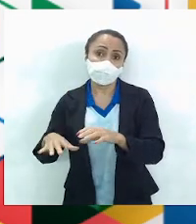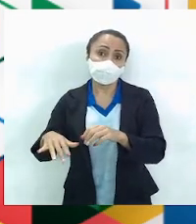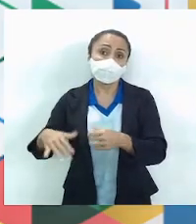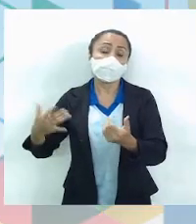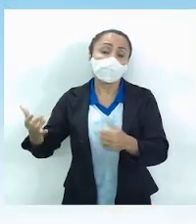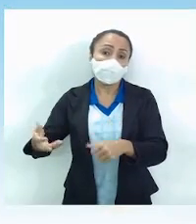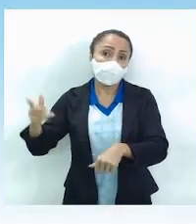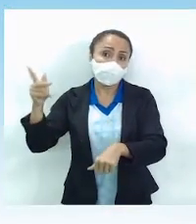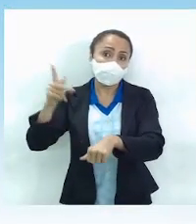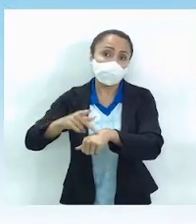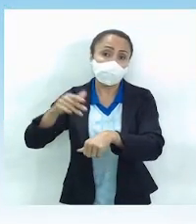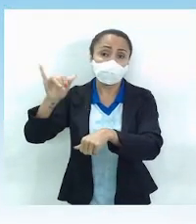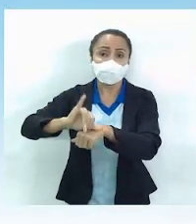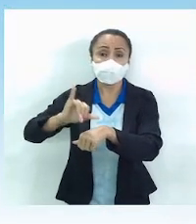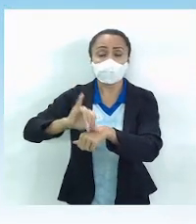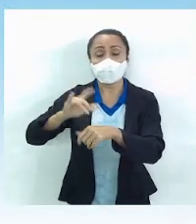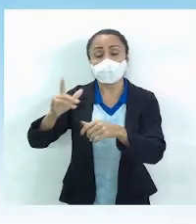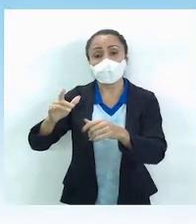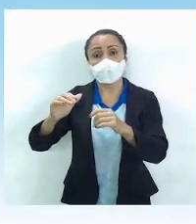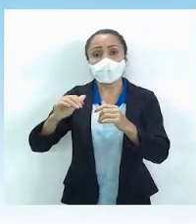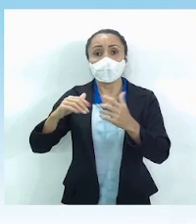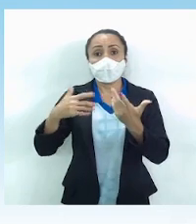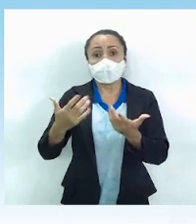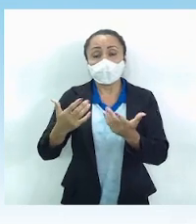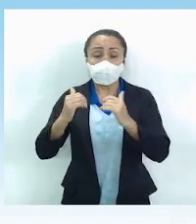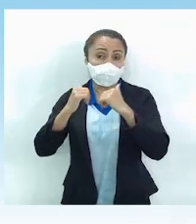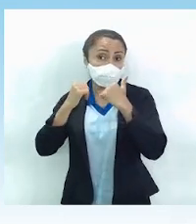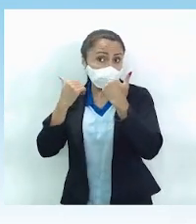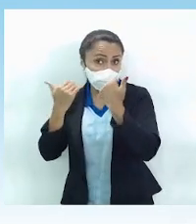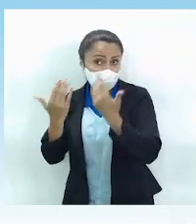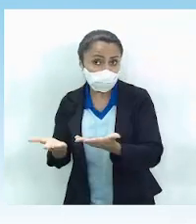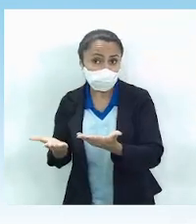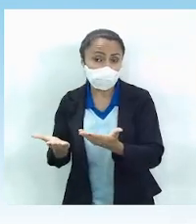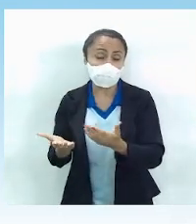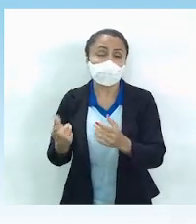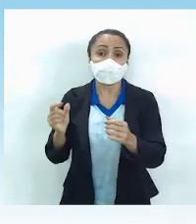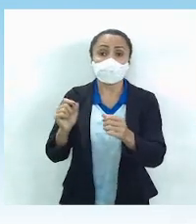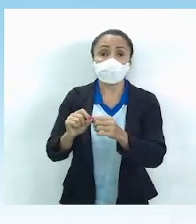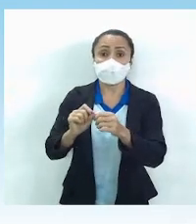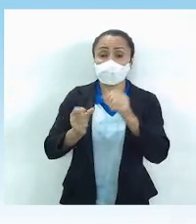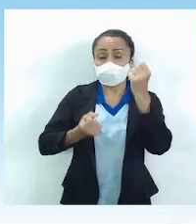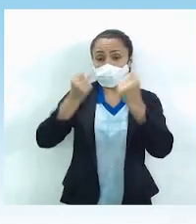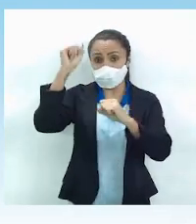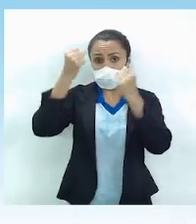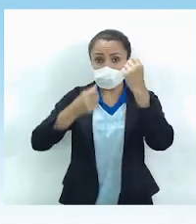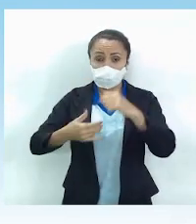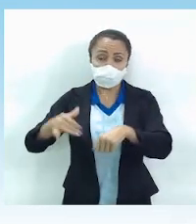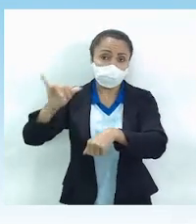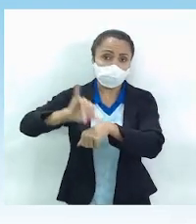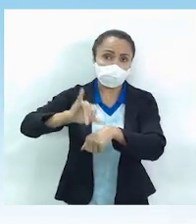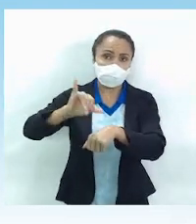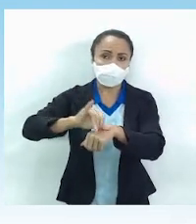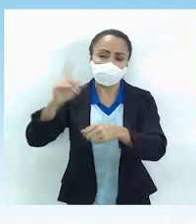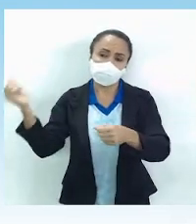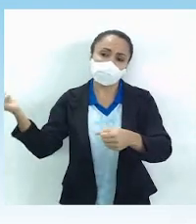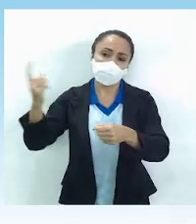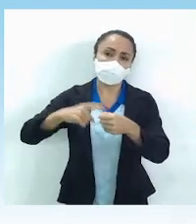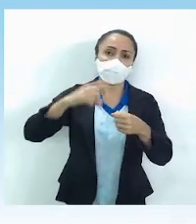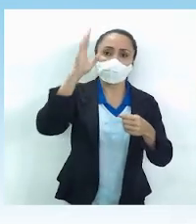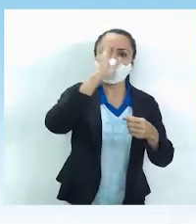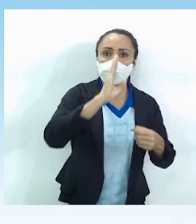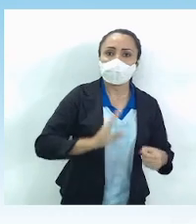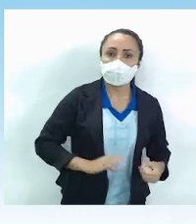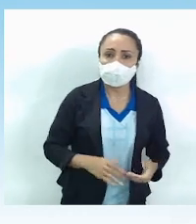ferro vai para o exterior, faz o aço e volta para o Brasil, porque nós no Brasil nós não